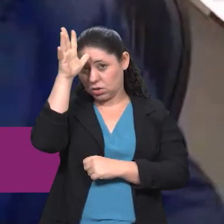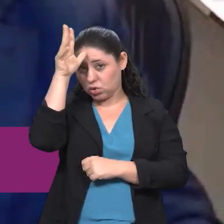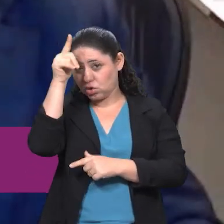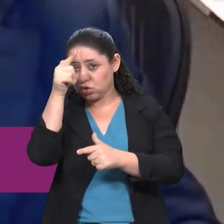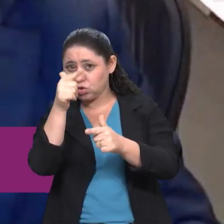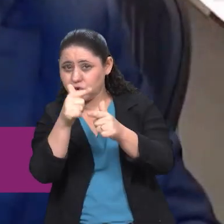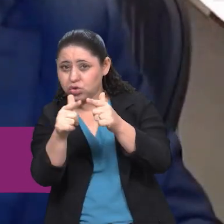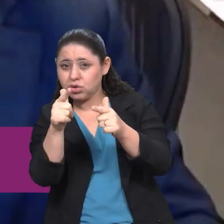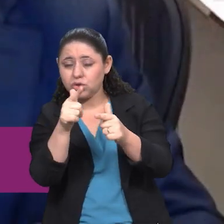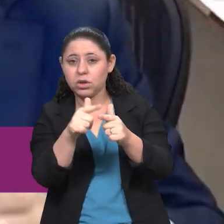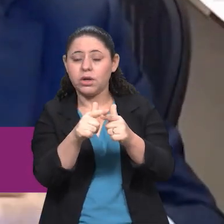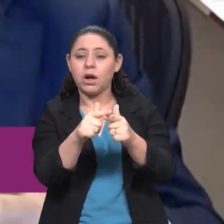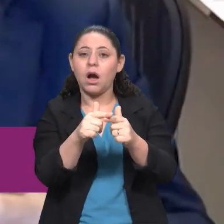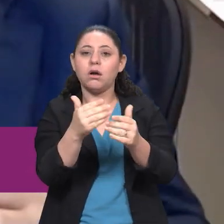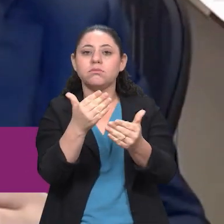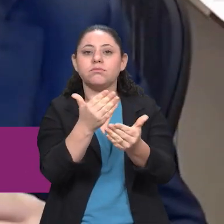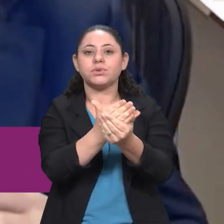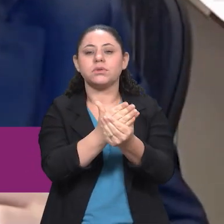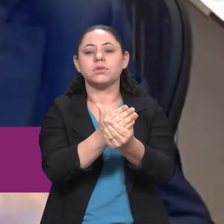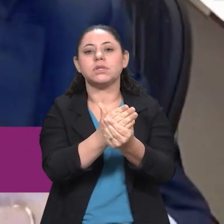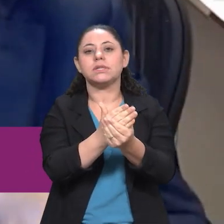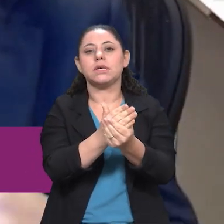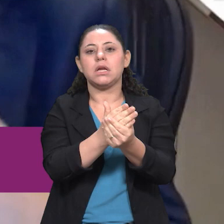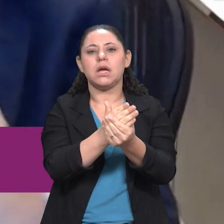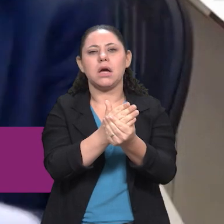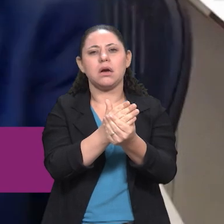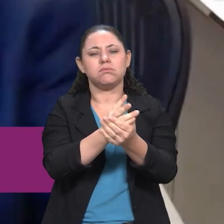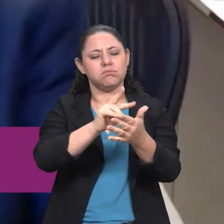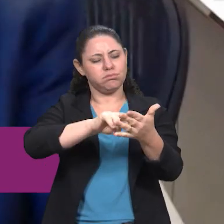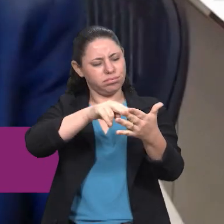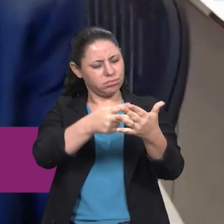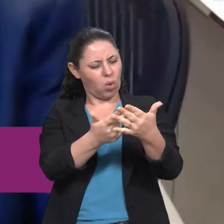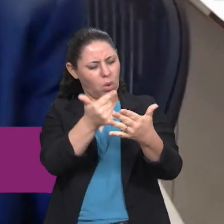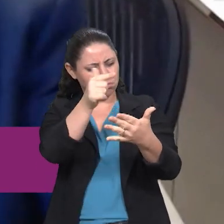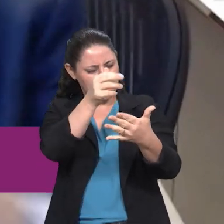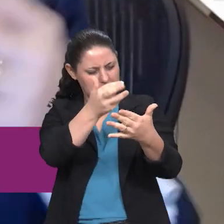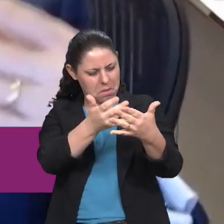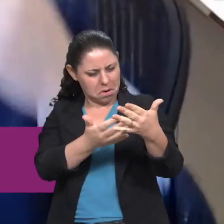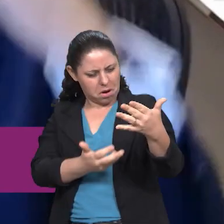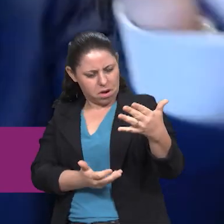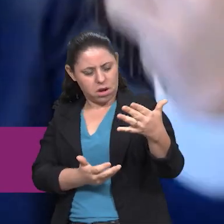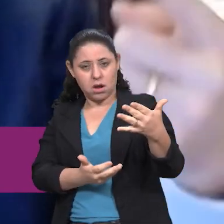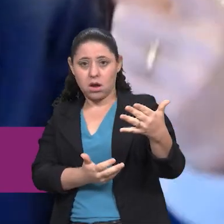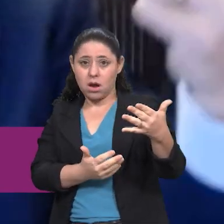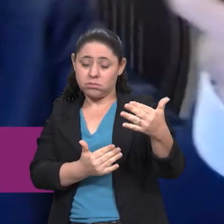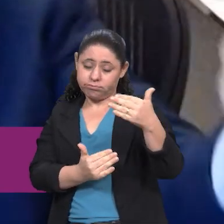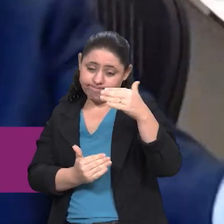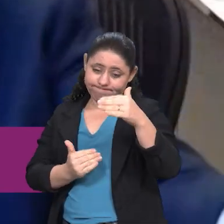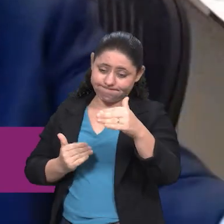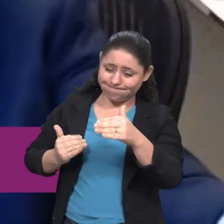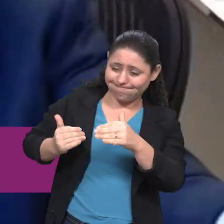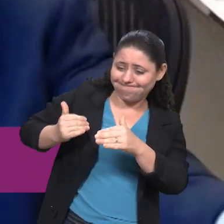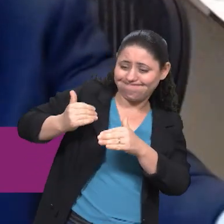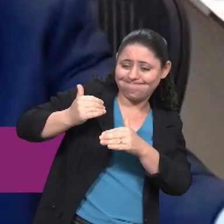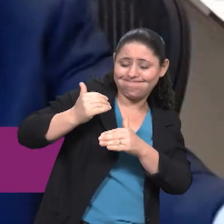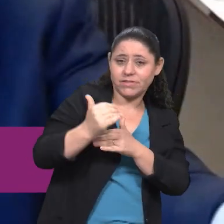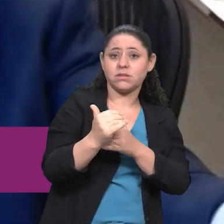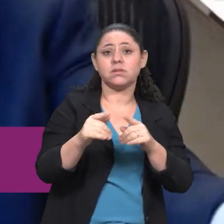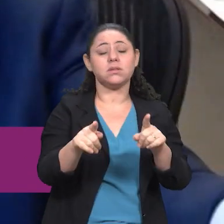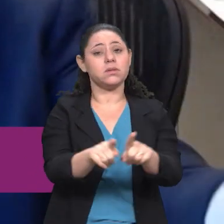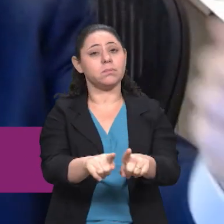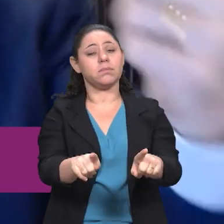em uma ação dessa natureza, de reinterpretar todo o processo demarcatório, avançando, inclusive,